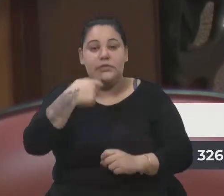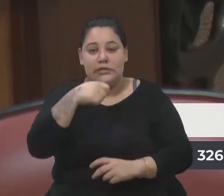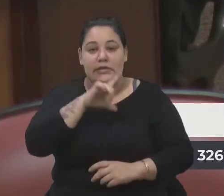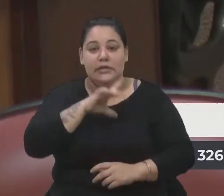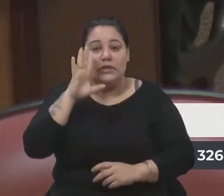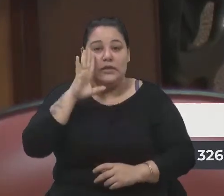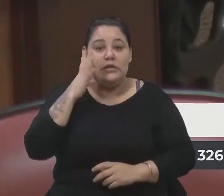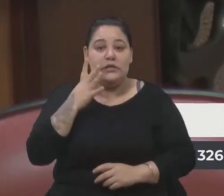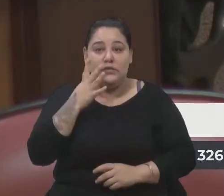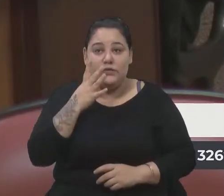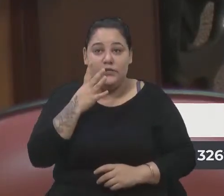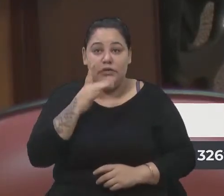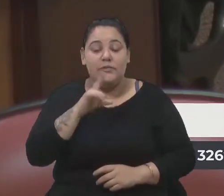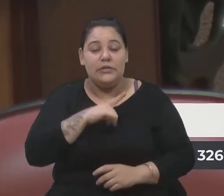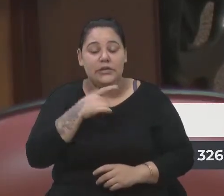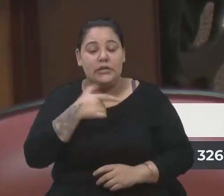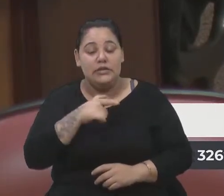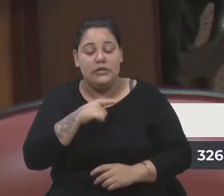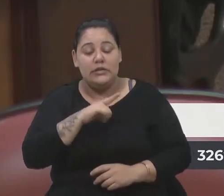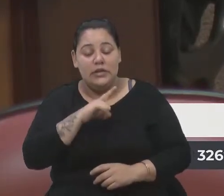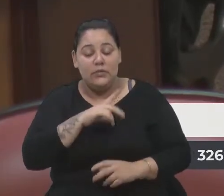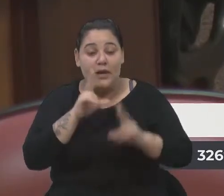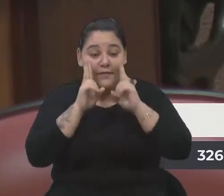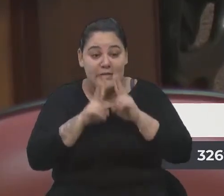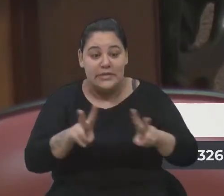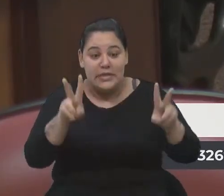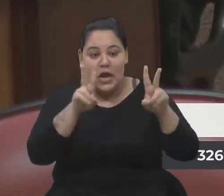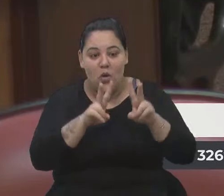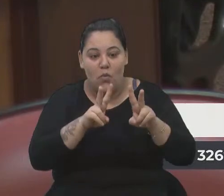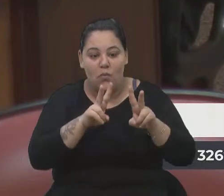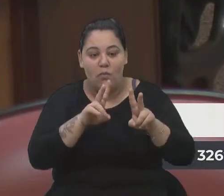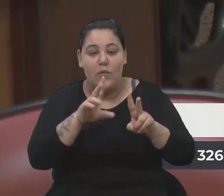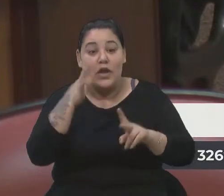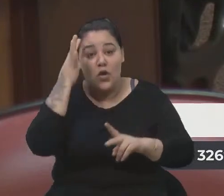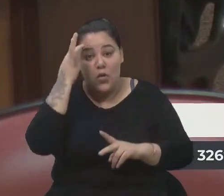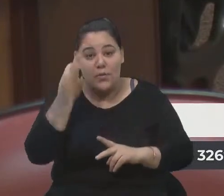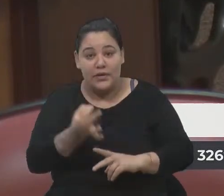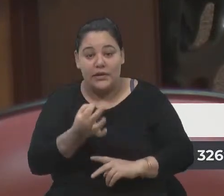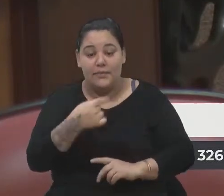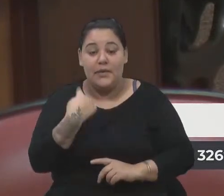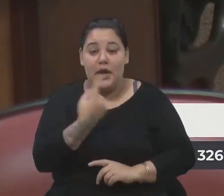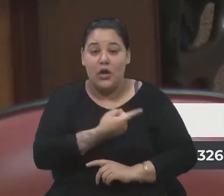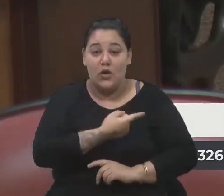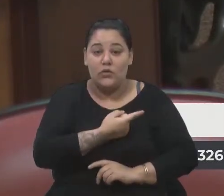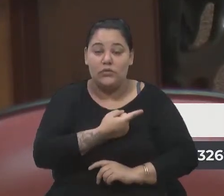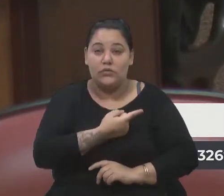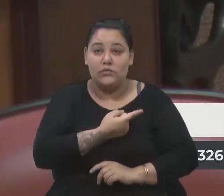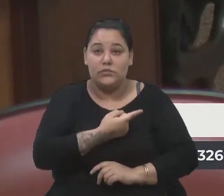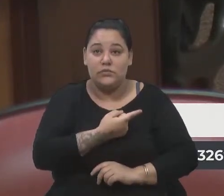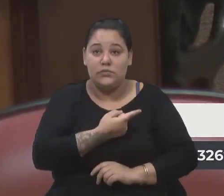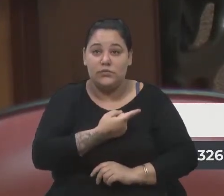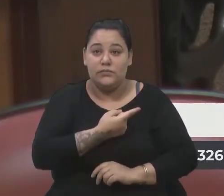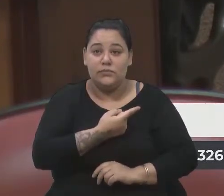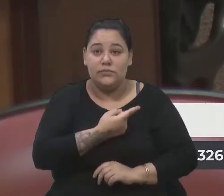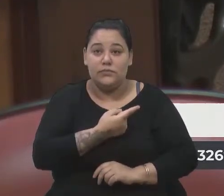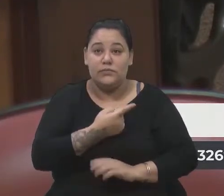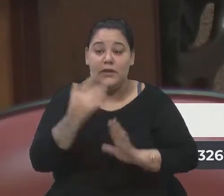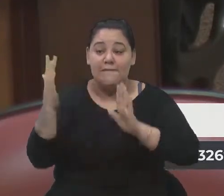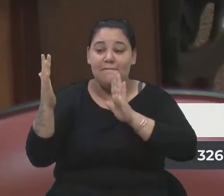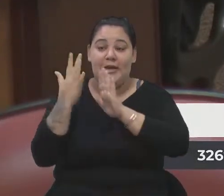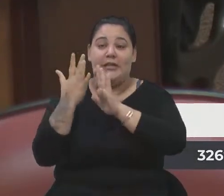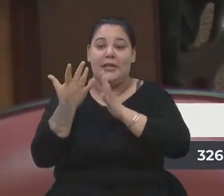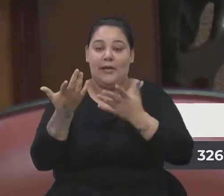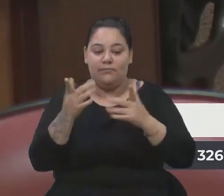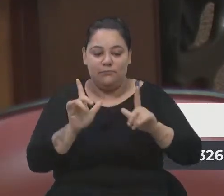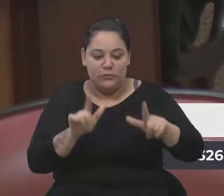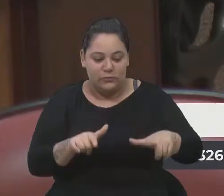visão um pouco mais ampla, de ter esse entendimento para que nós não venhamos enfrentar uma situação de não termos um